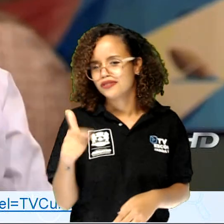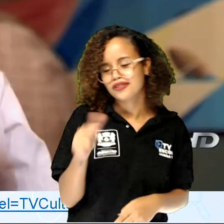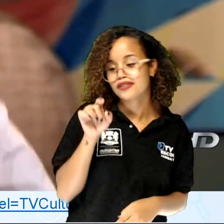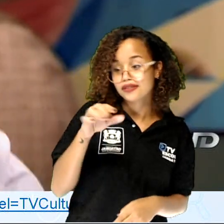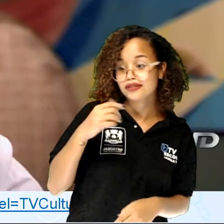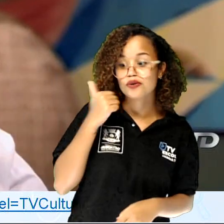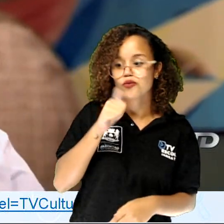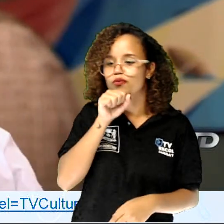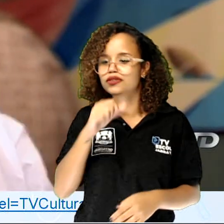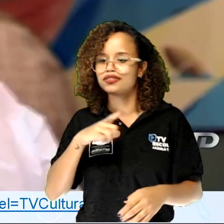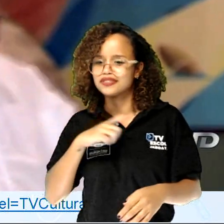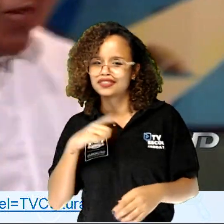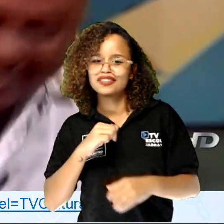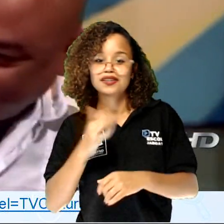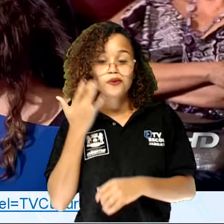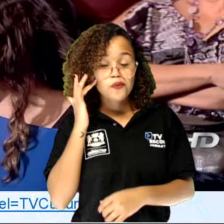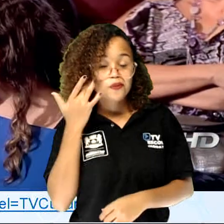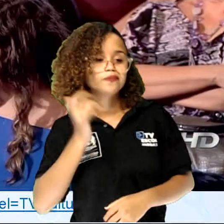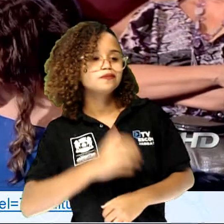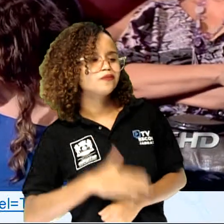coisas, não facilita com essa velha, não.